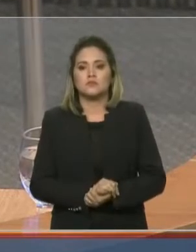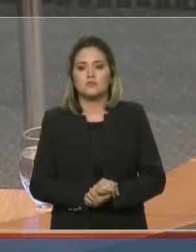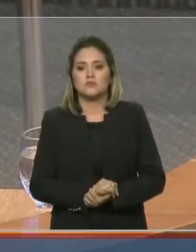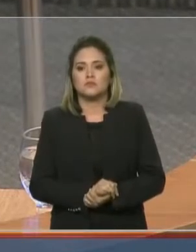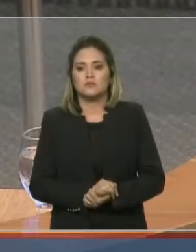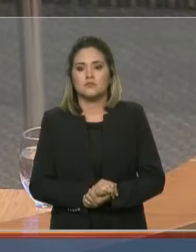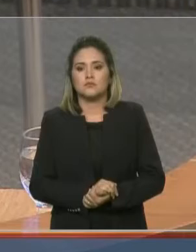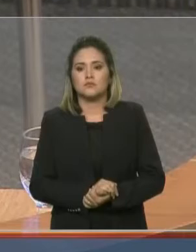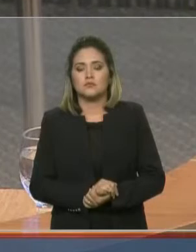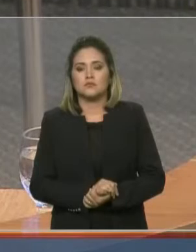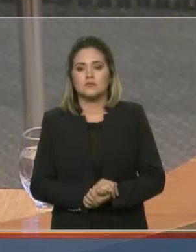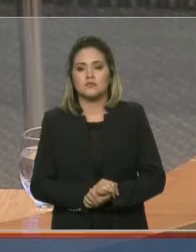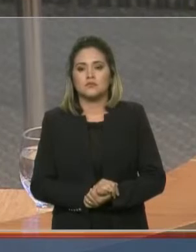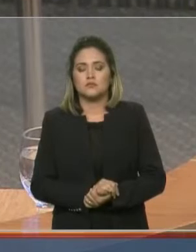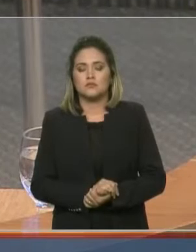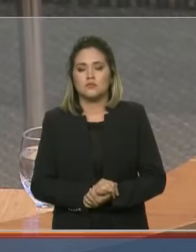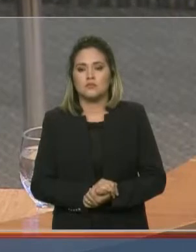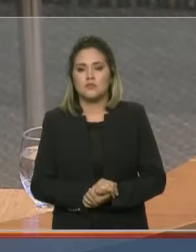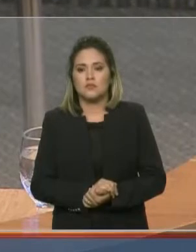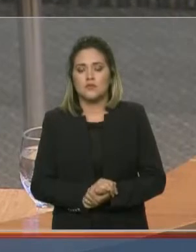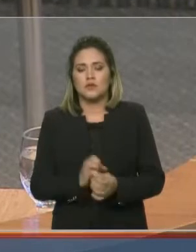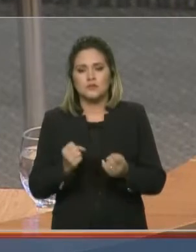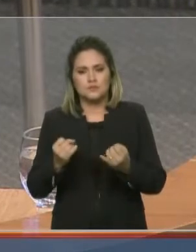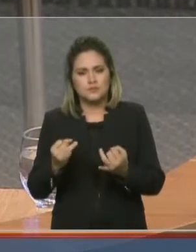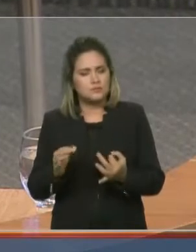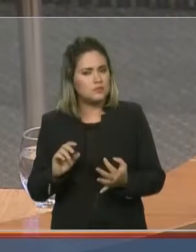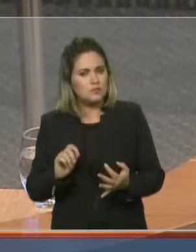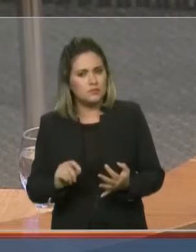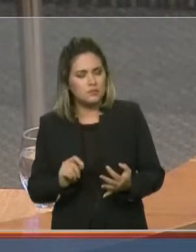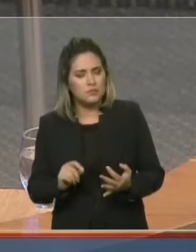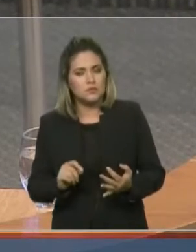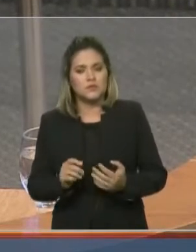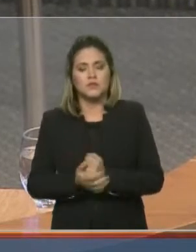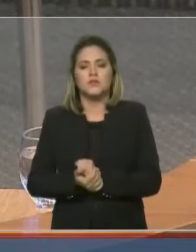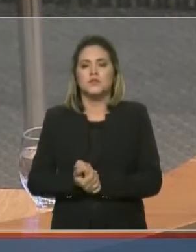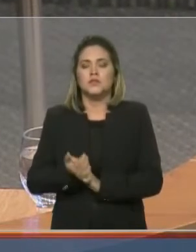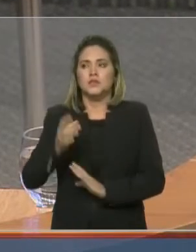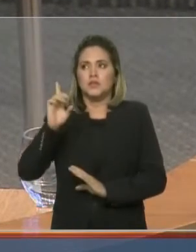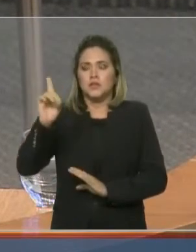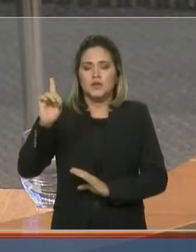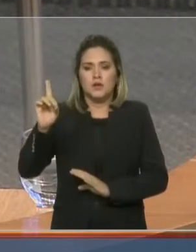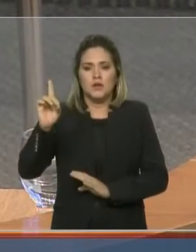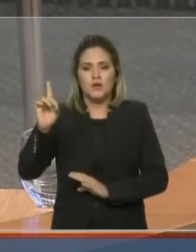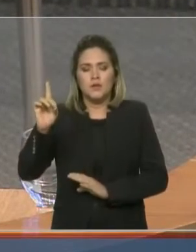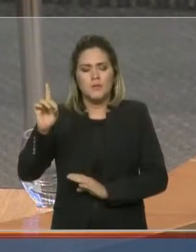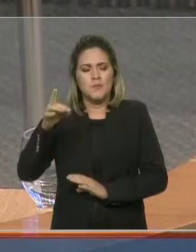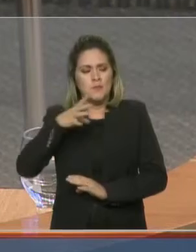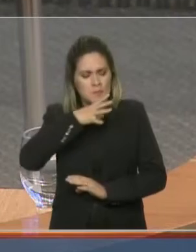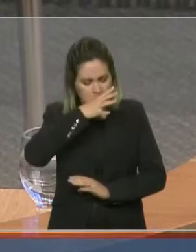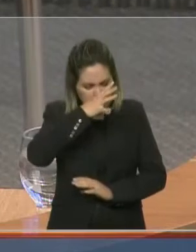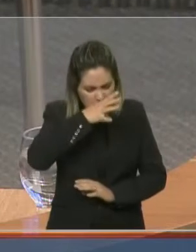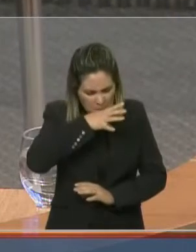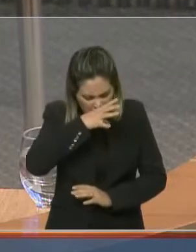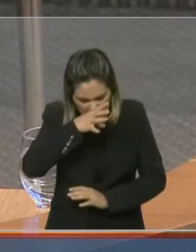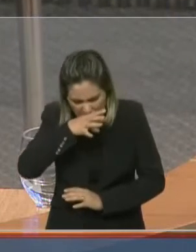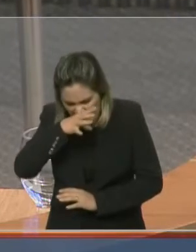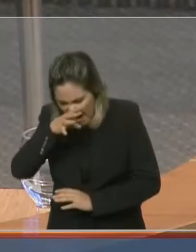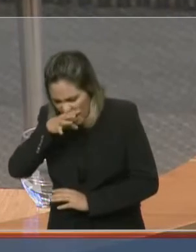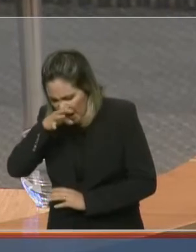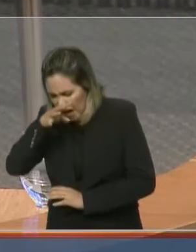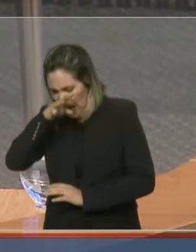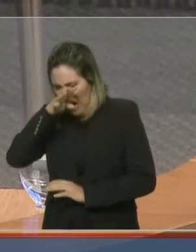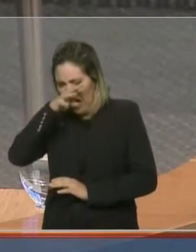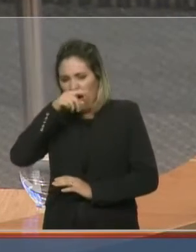Deus desce para salvar o seu povo, para libertá-los dos diversos tipos de opressão que eles estavam vivendo